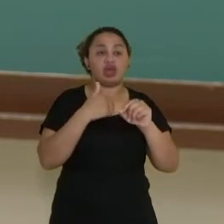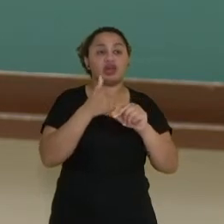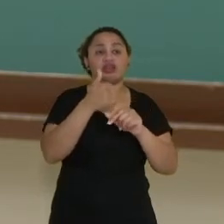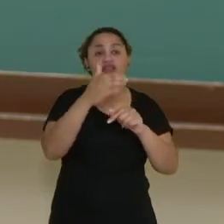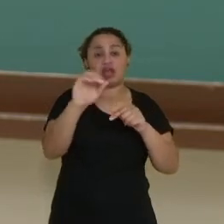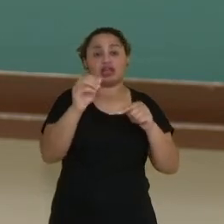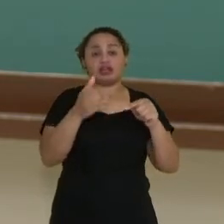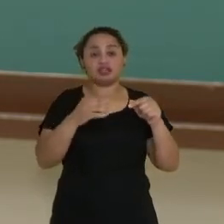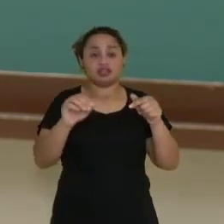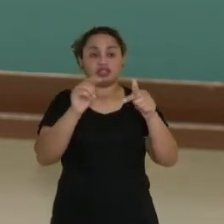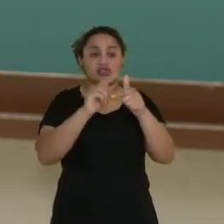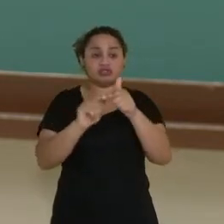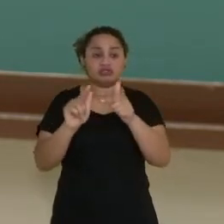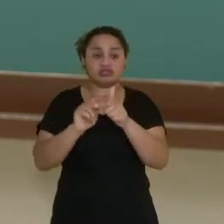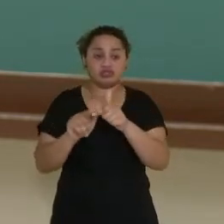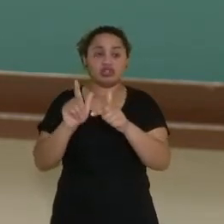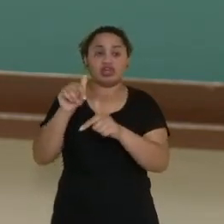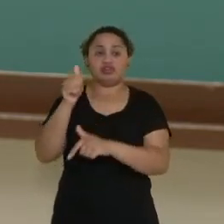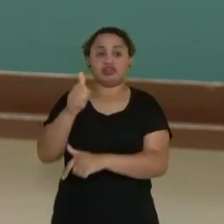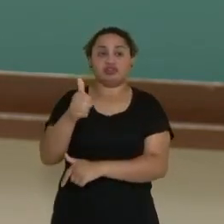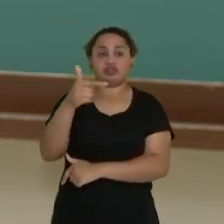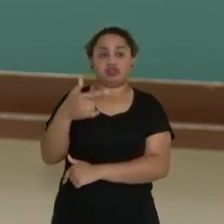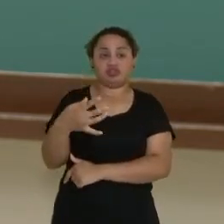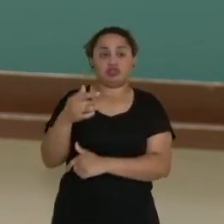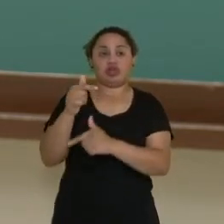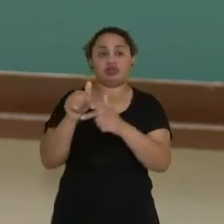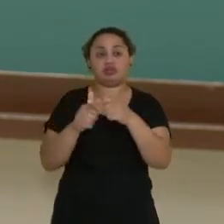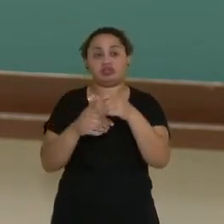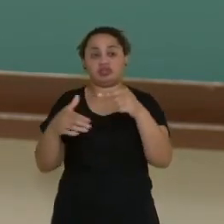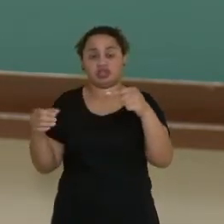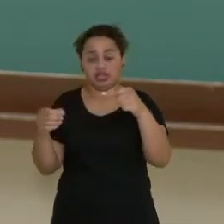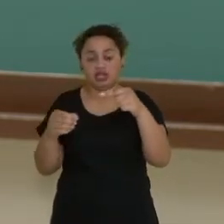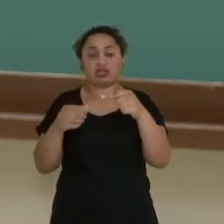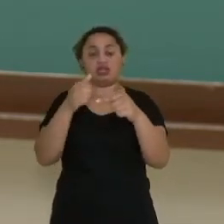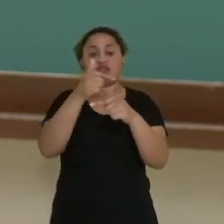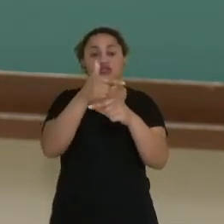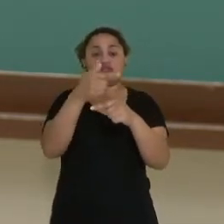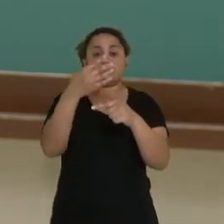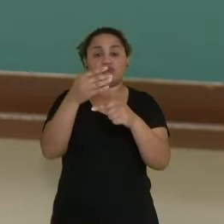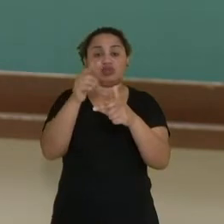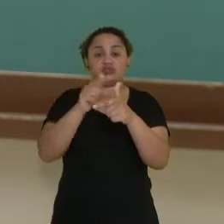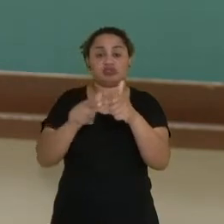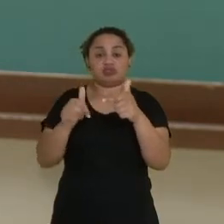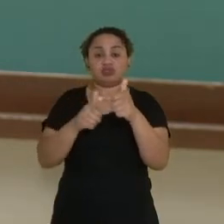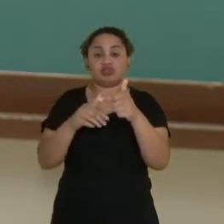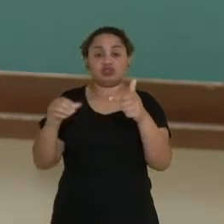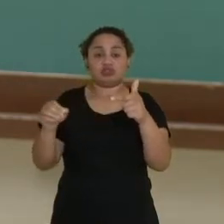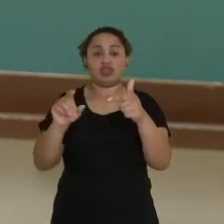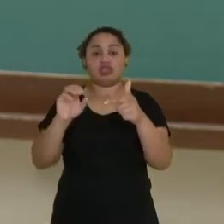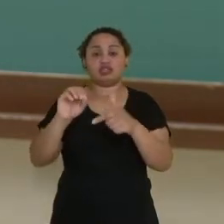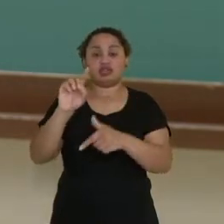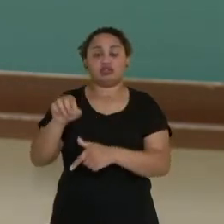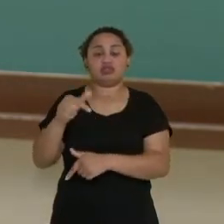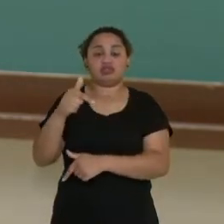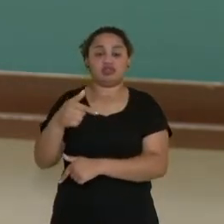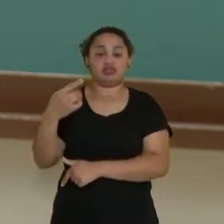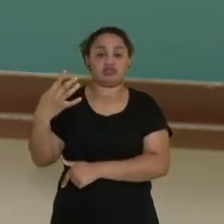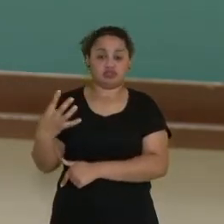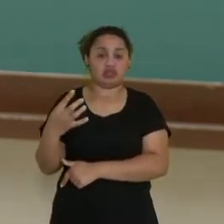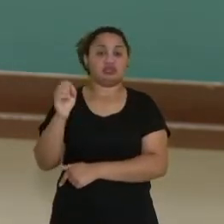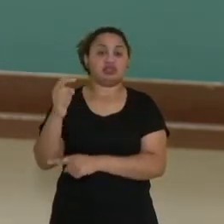10, ficaria 24 sobre 100. 24 dividido por 100 daria 0,24. E